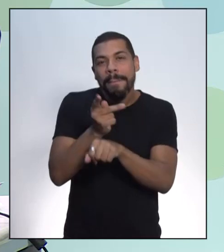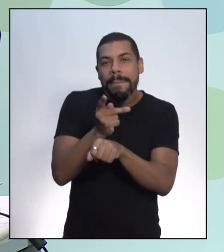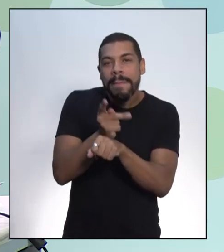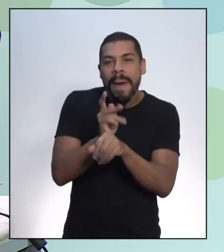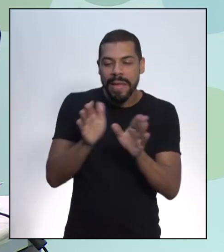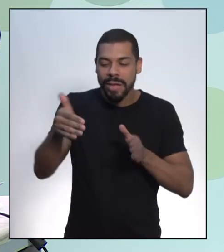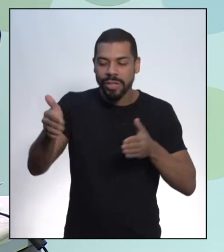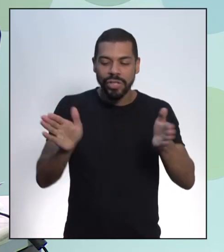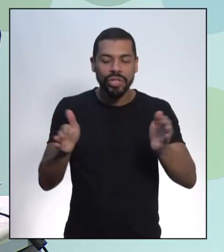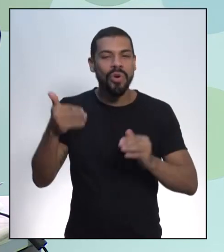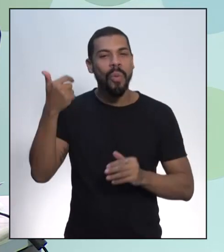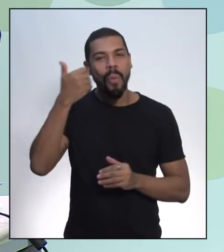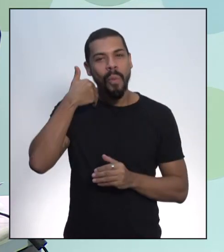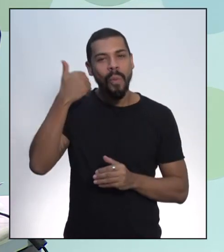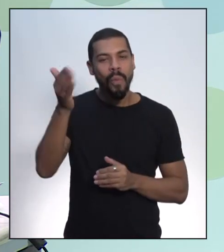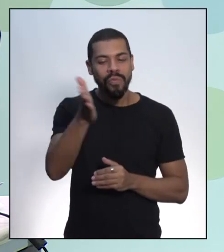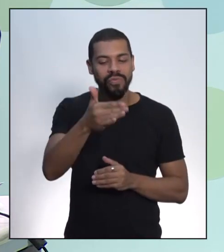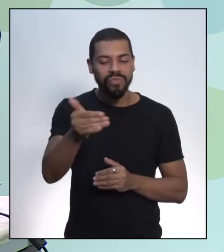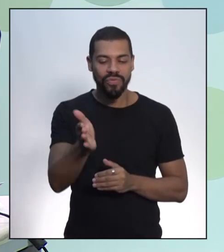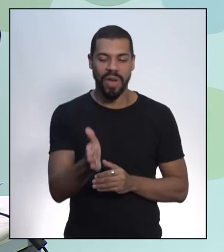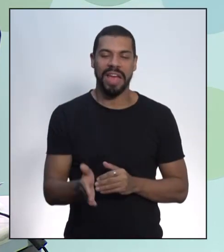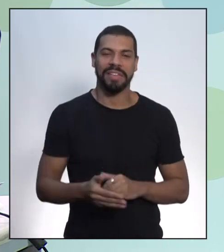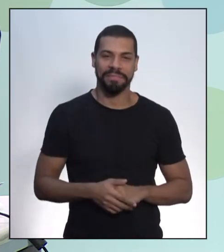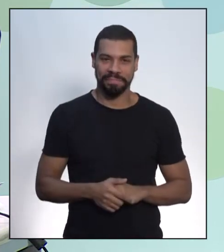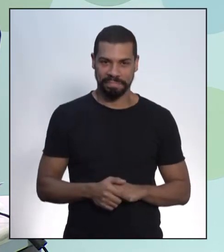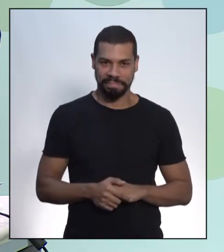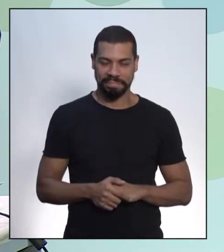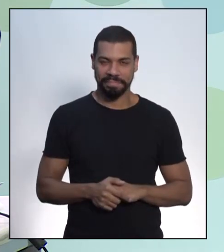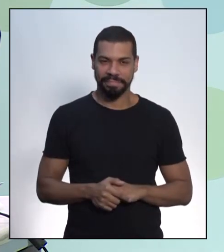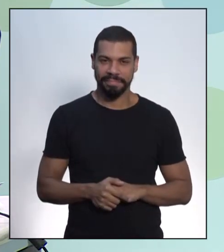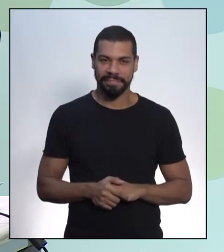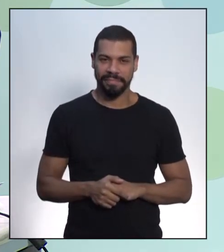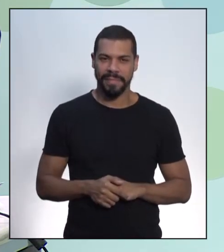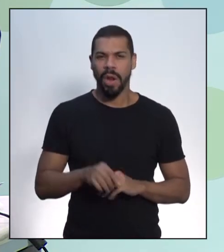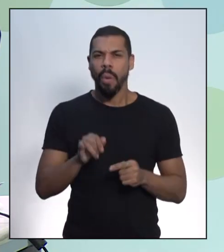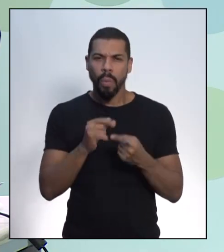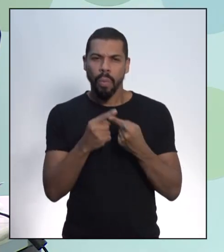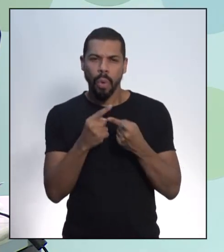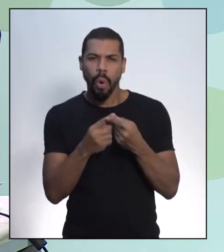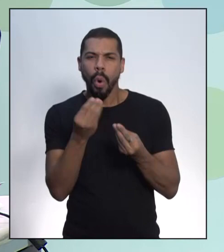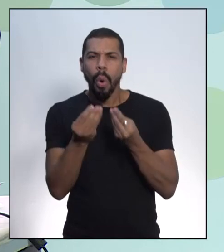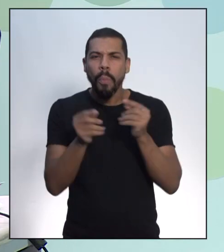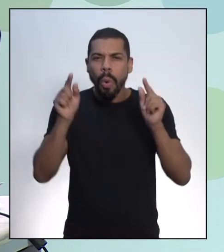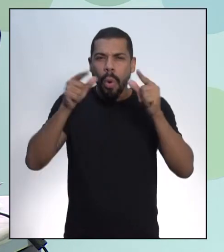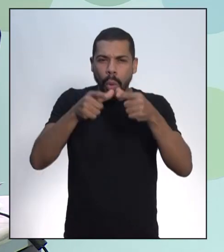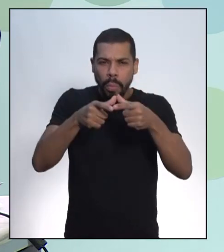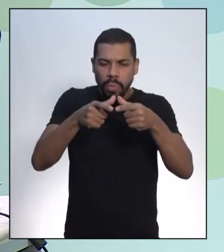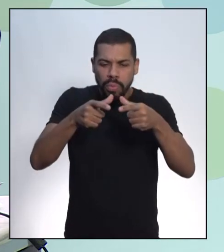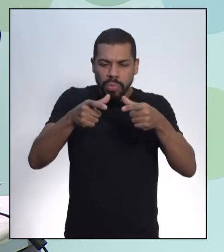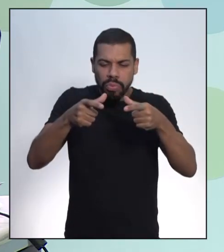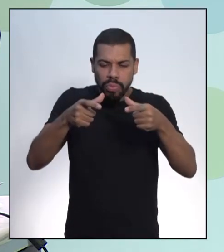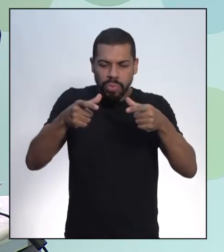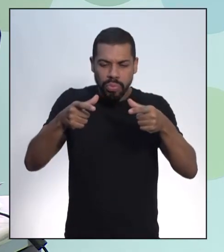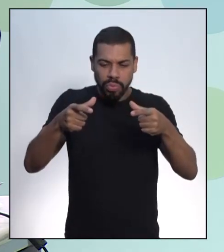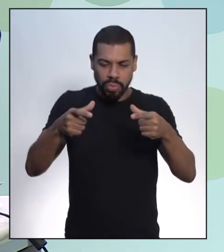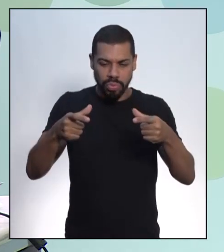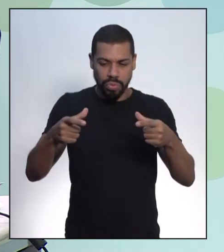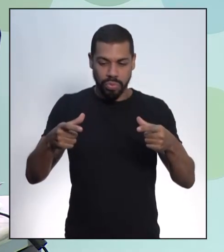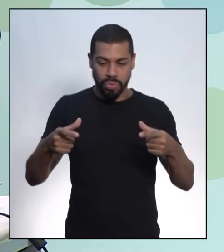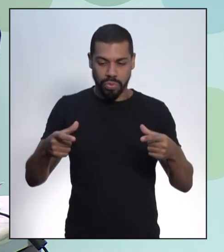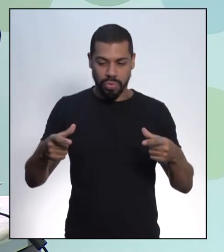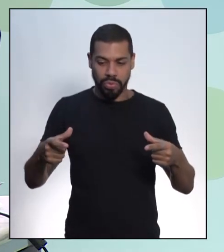aquário, devido à sua gramatura, né? Então, assim, para você fazer a filtragem, você tem que ir aumentando a gramatura do quê?